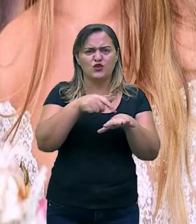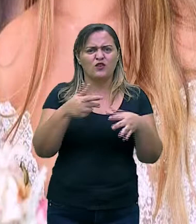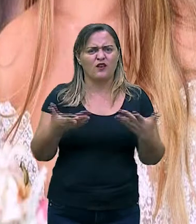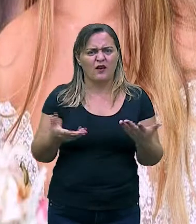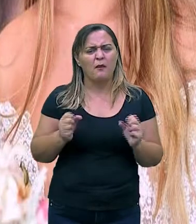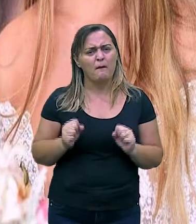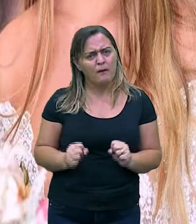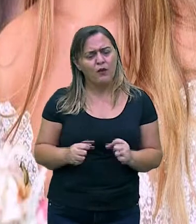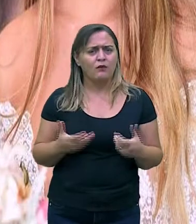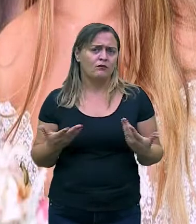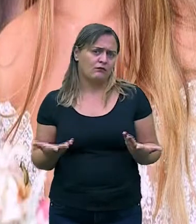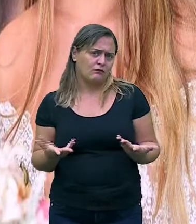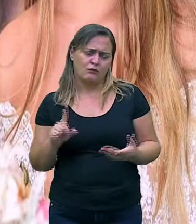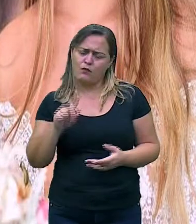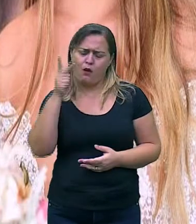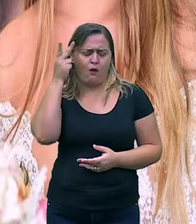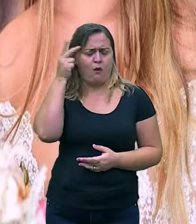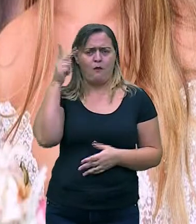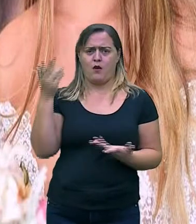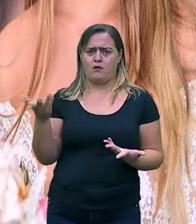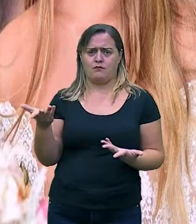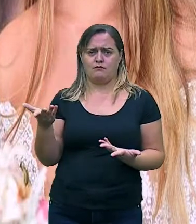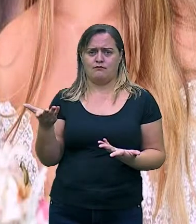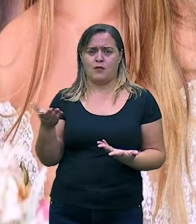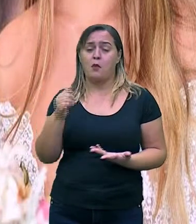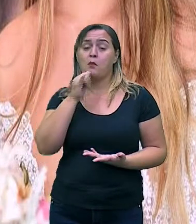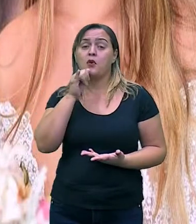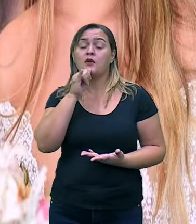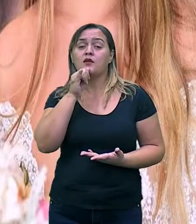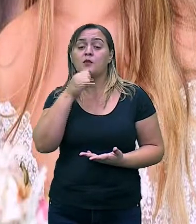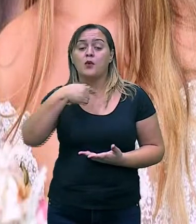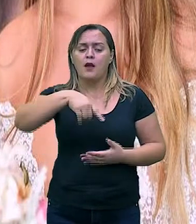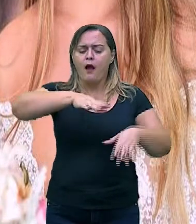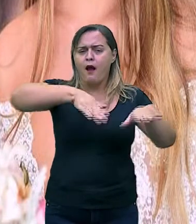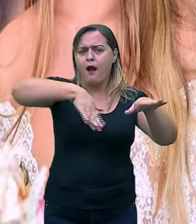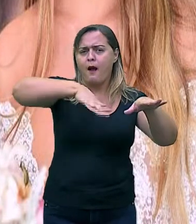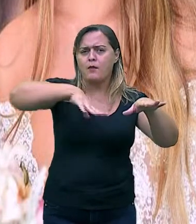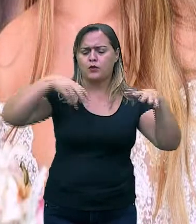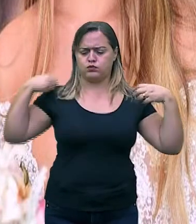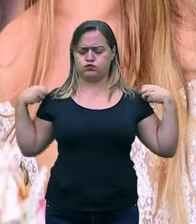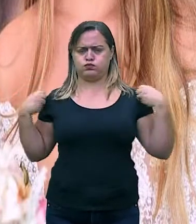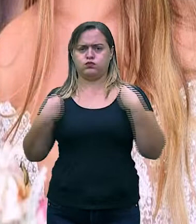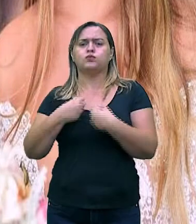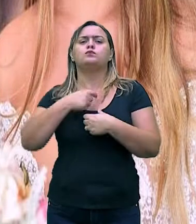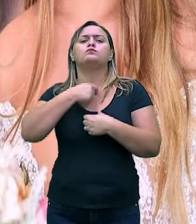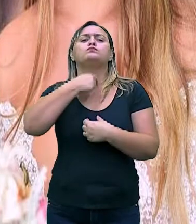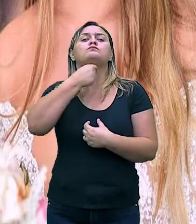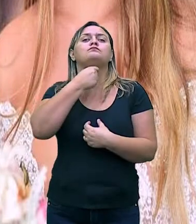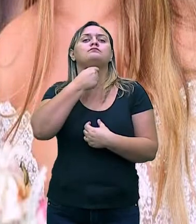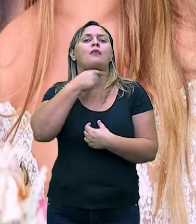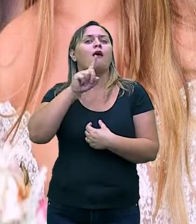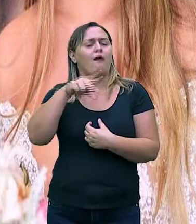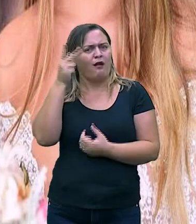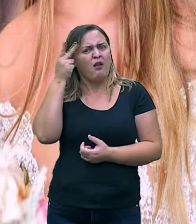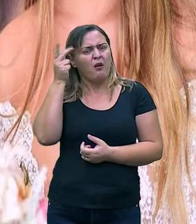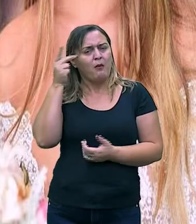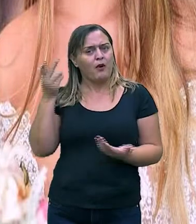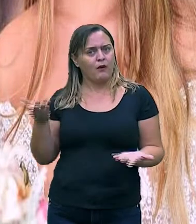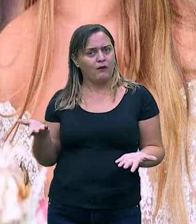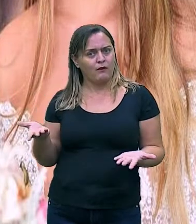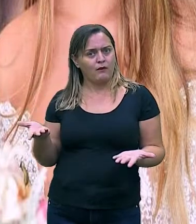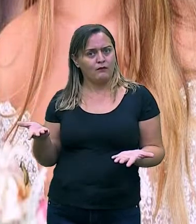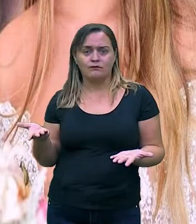é comum ir à praia de terno e gravata, não é?